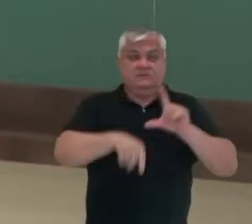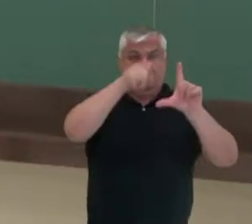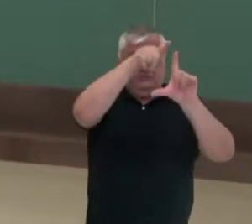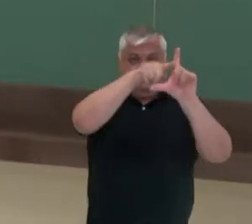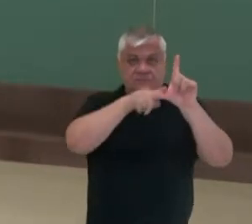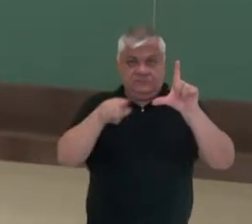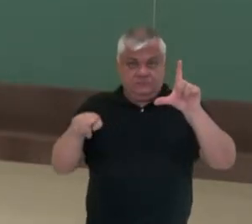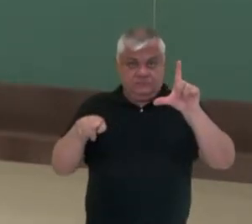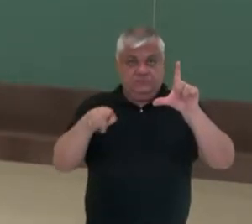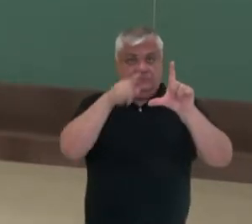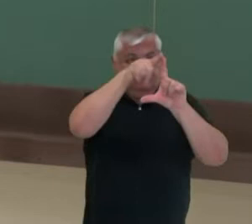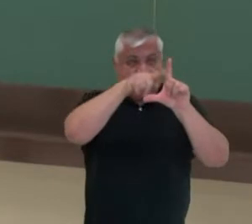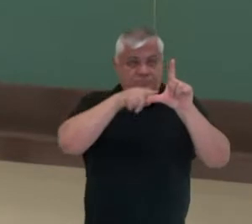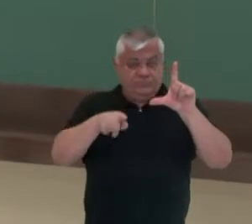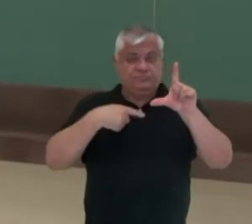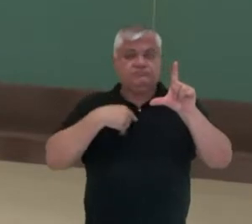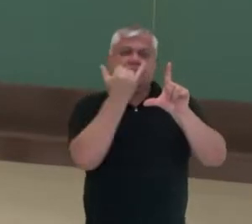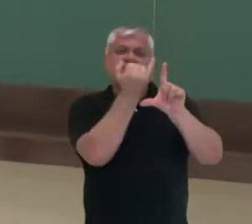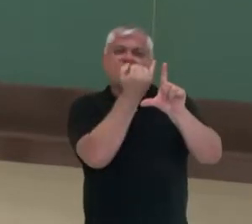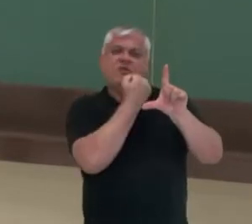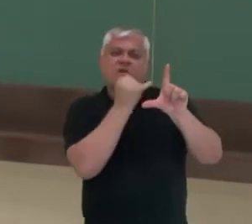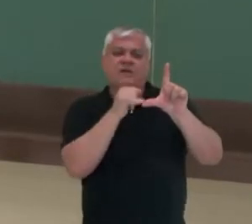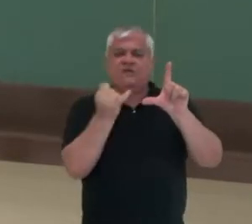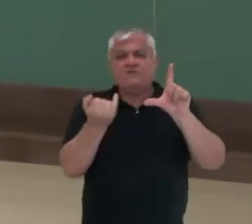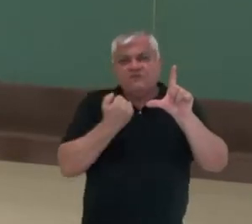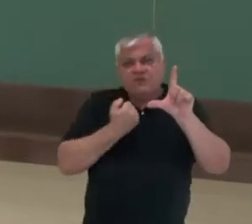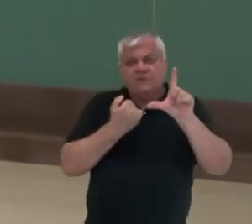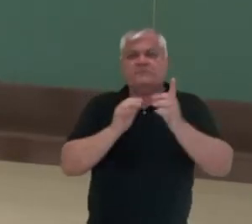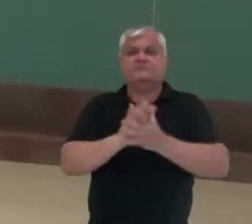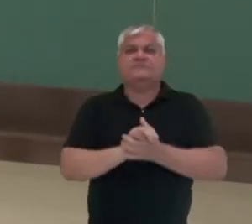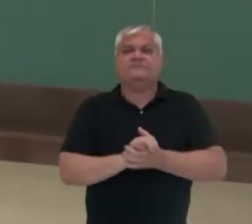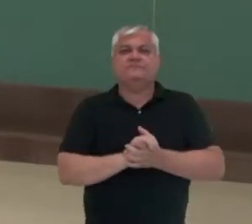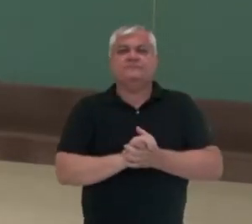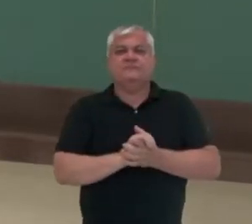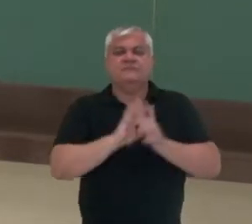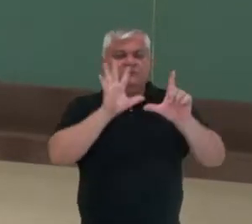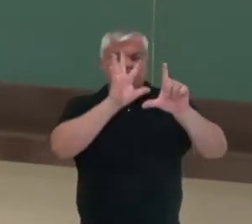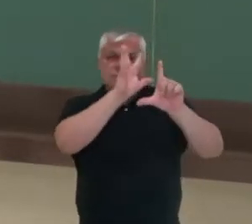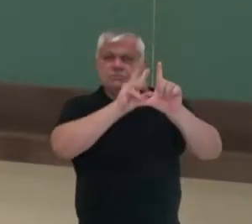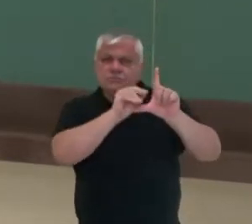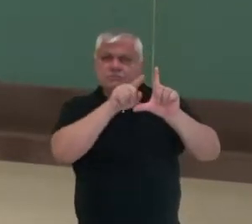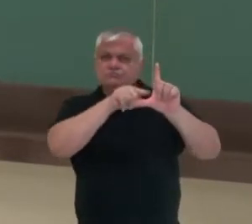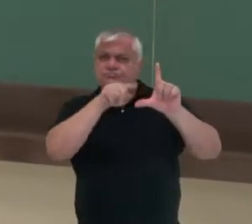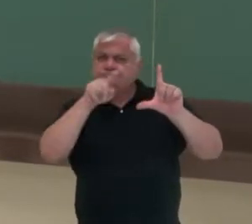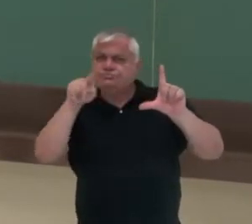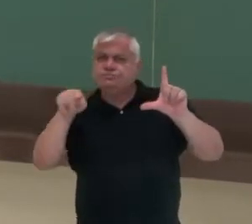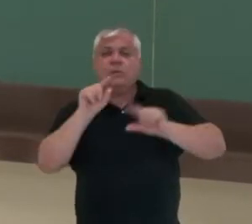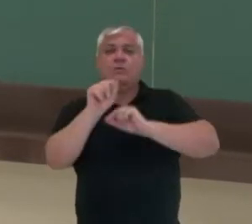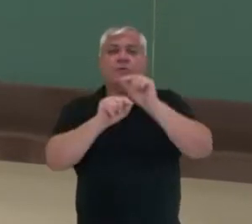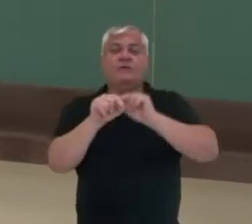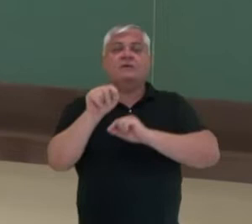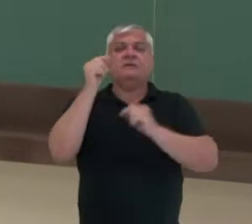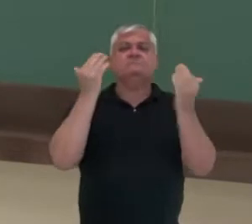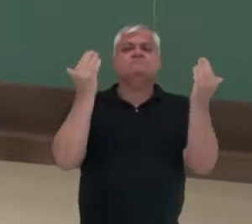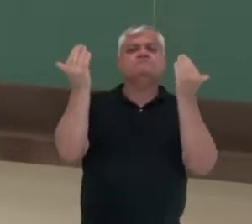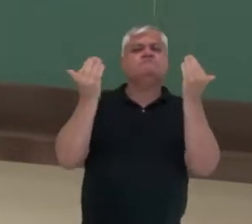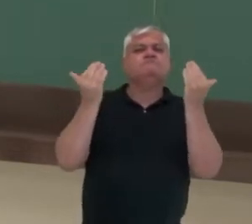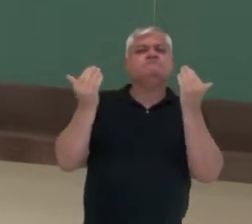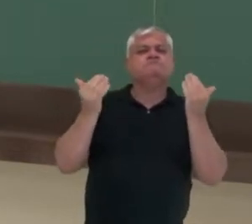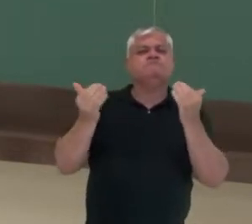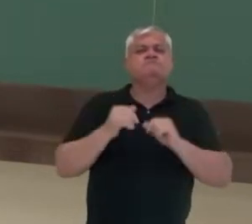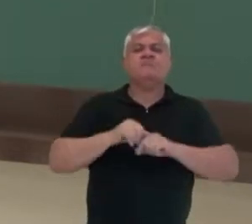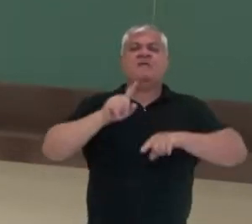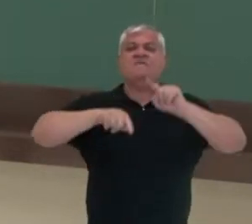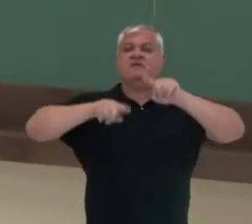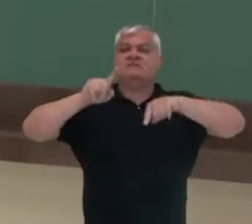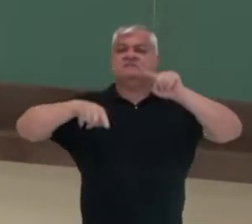vertical, tá? E lá tem algumas informações. Então, em geral, esses gráficos são utilizados para analisar o quê? Uma